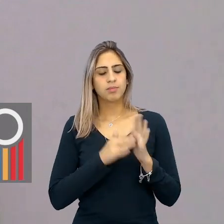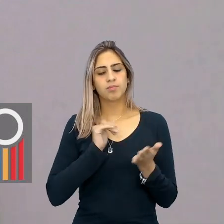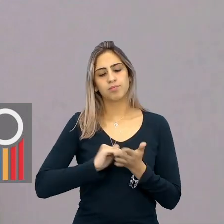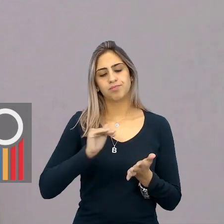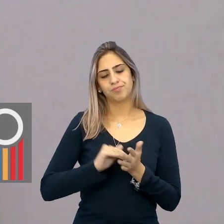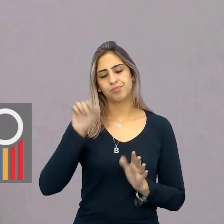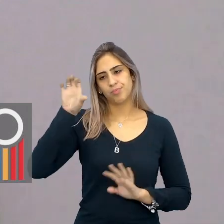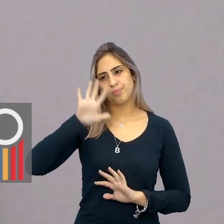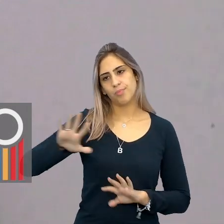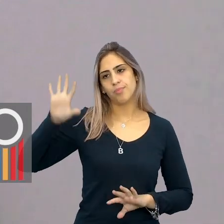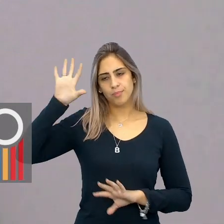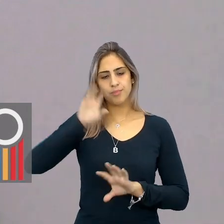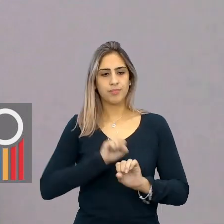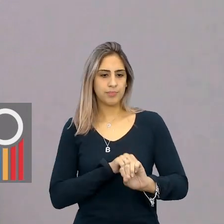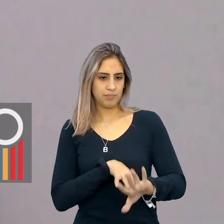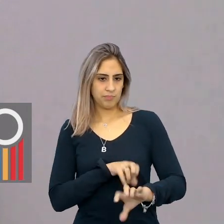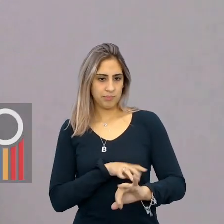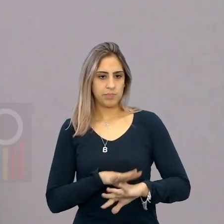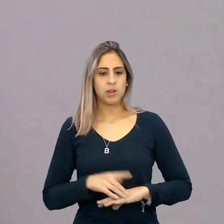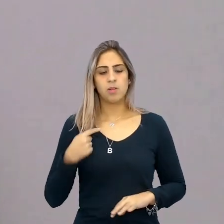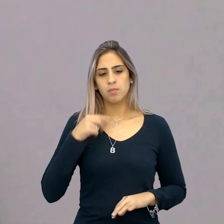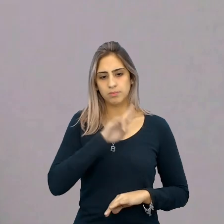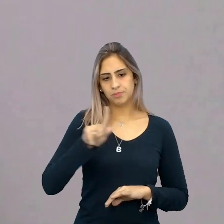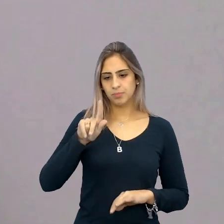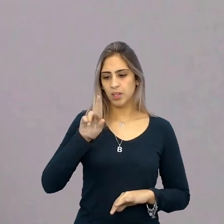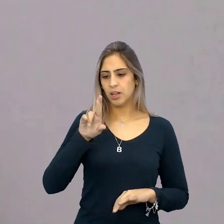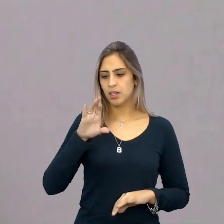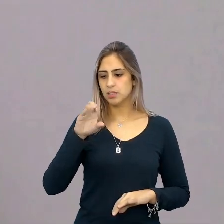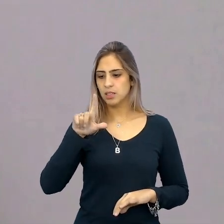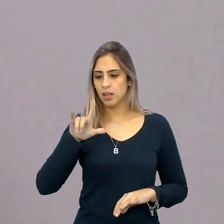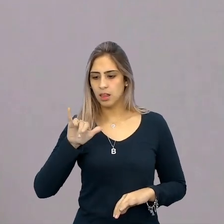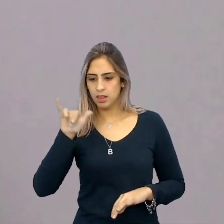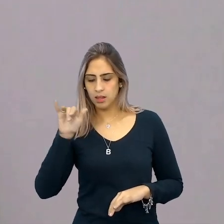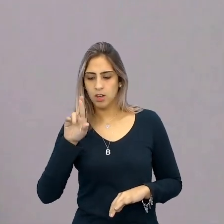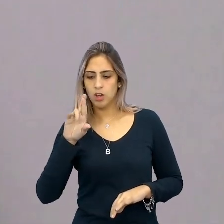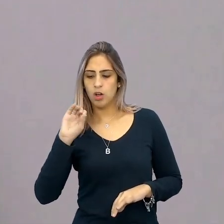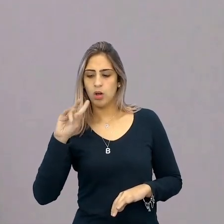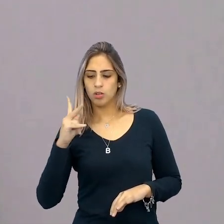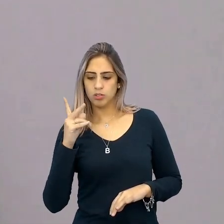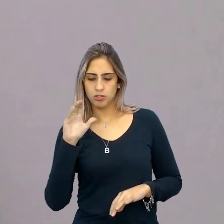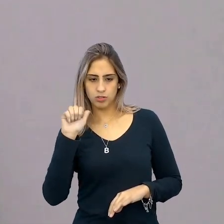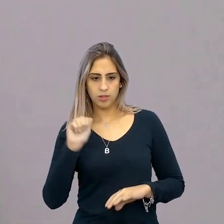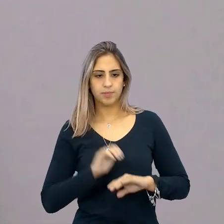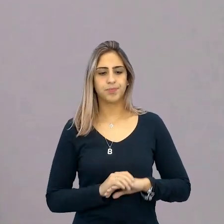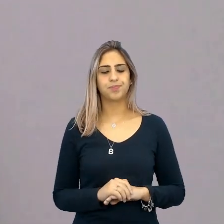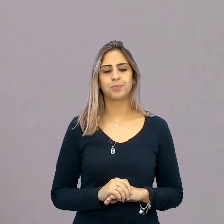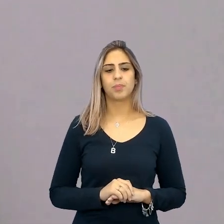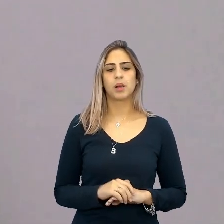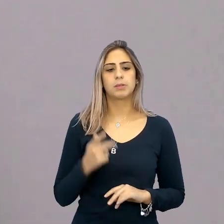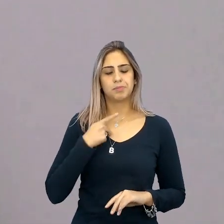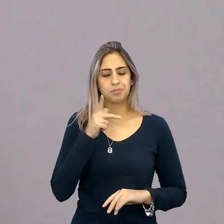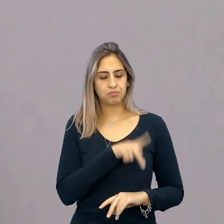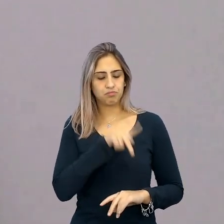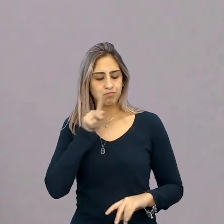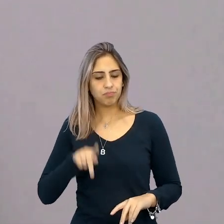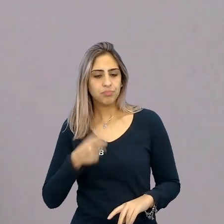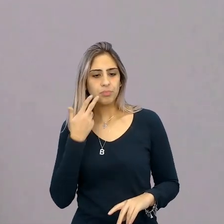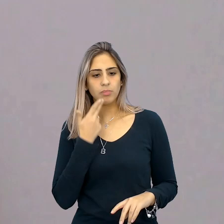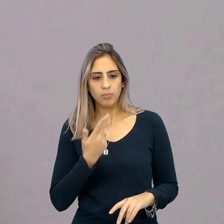Secretaria Estadual de Educação. Meu nome é Graciele Rocha Garcia, sou professora de